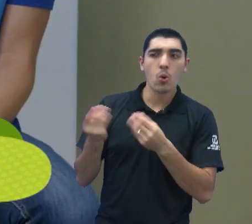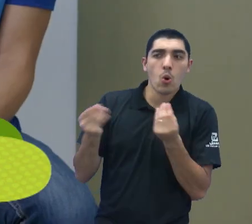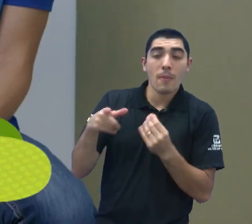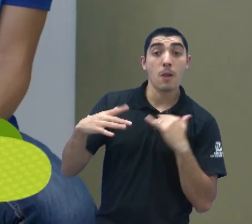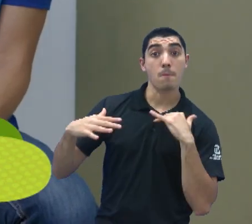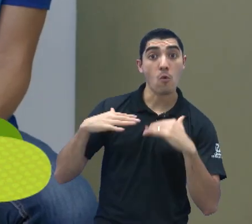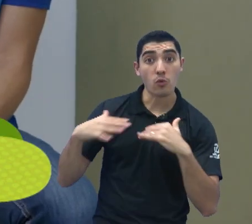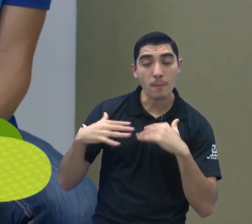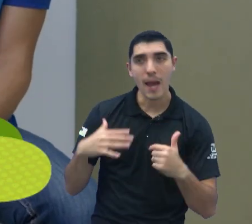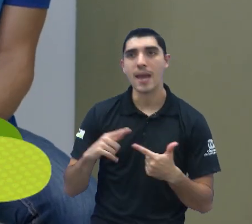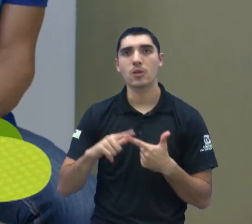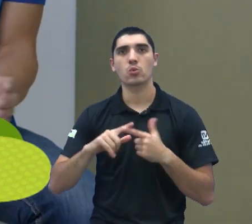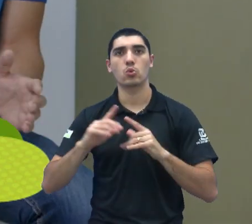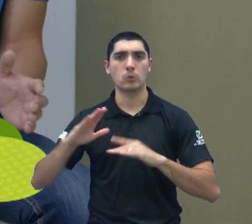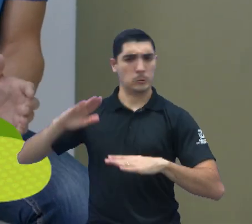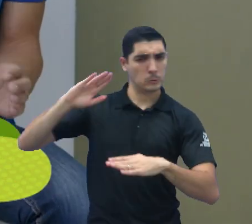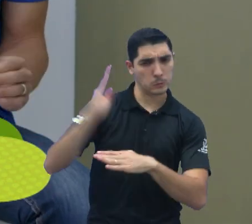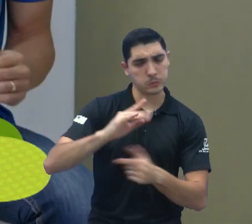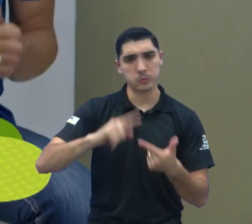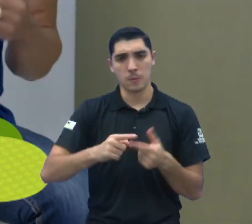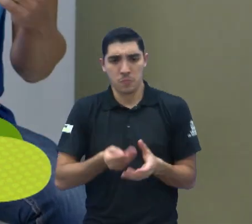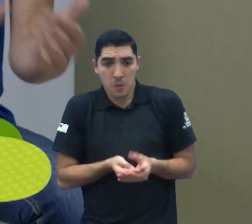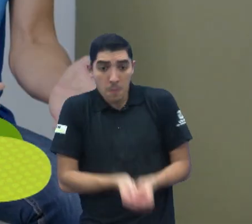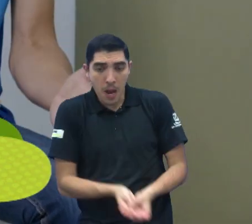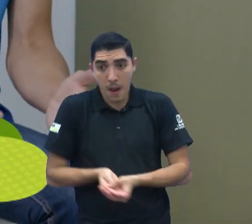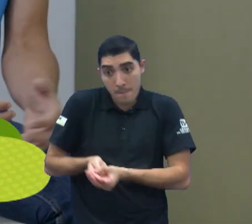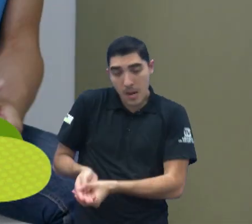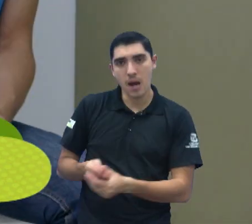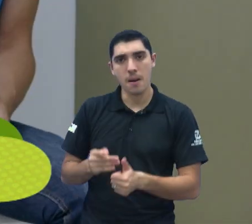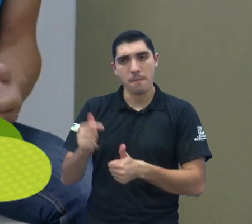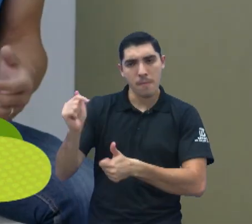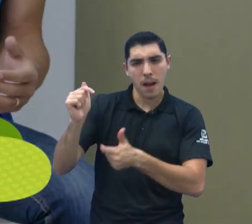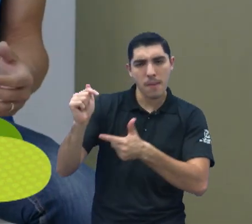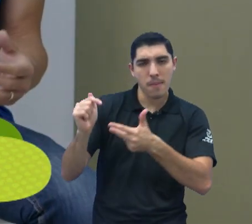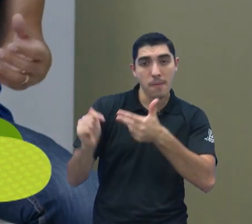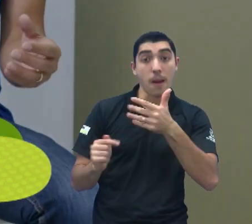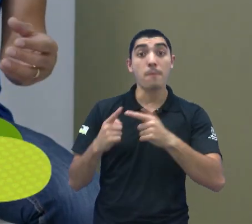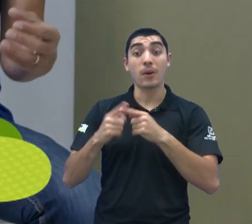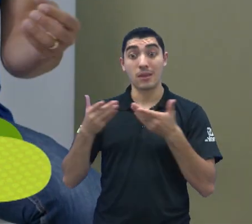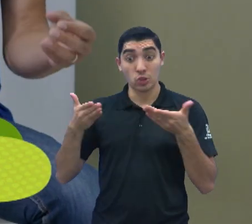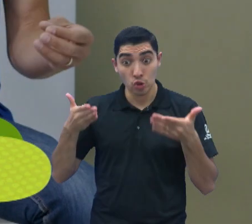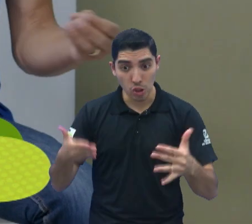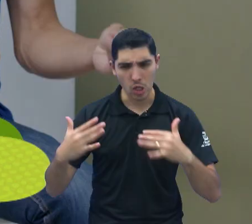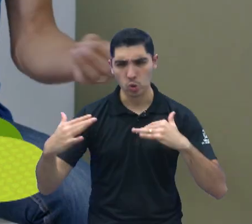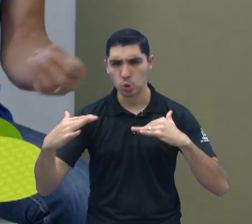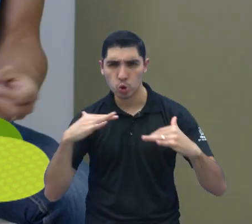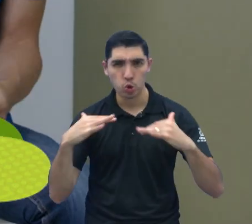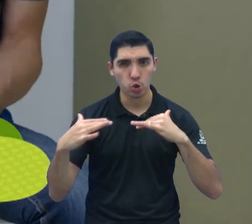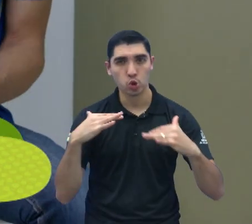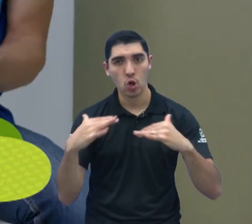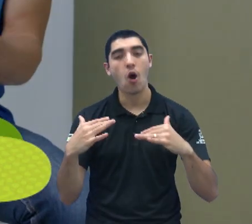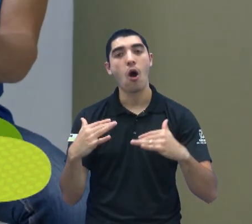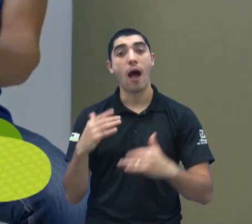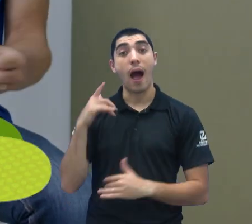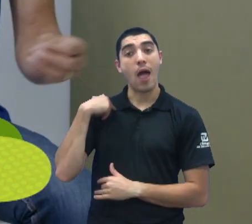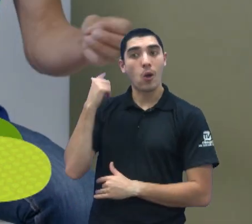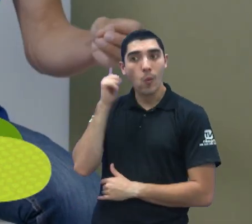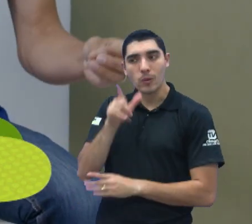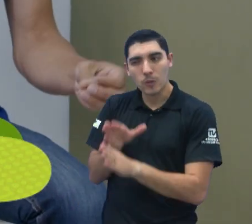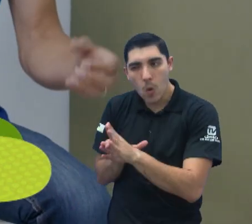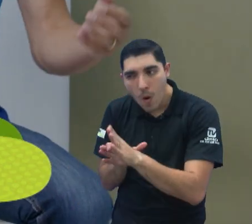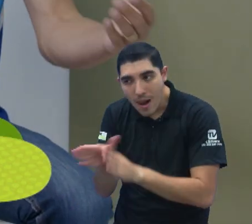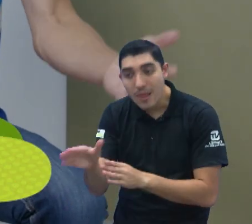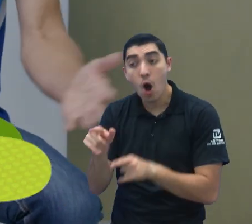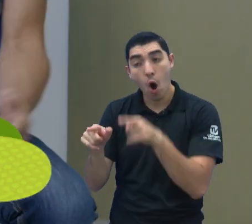de saque dos atletas, isso faz muita diferença para quando você vai para a quadra, você já conseguir saber corrigir, saber onde que